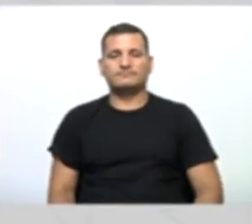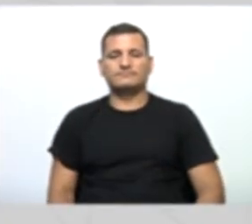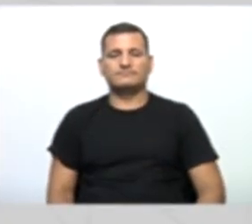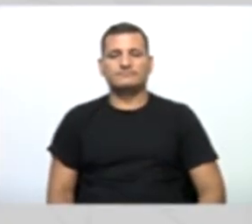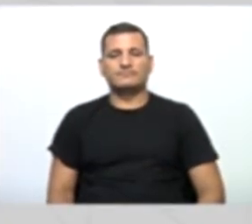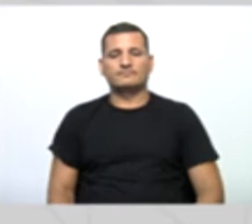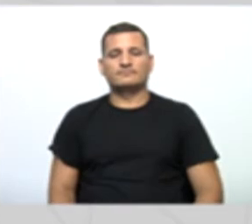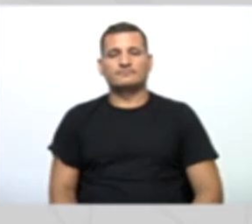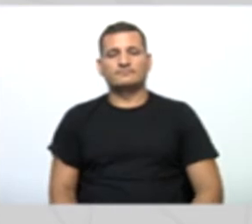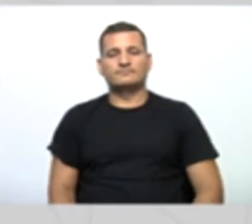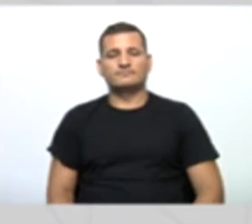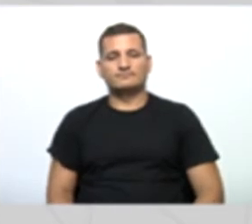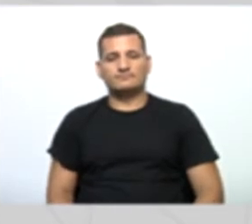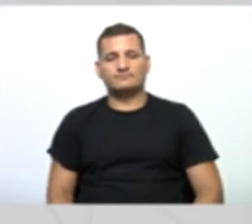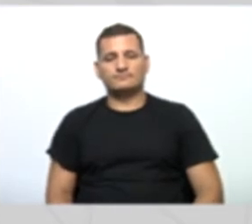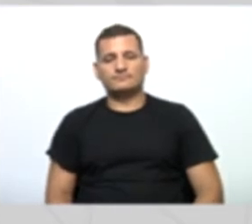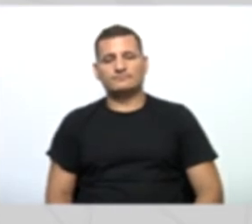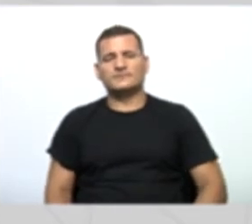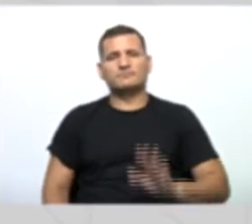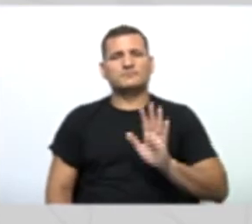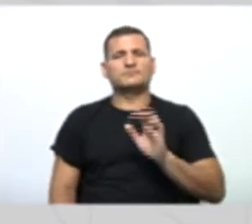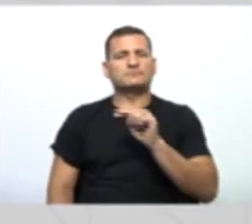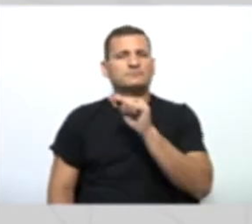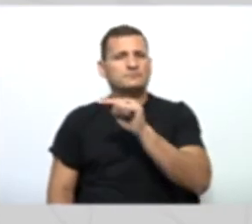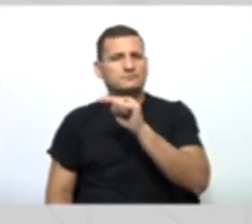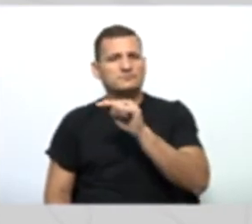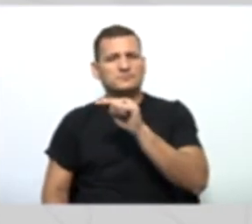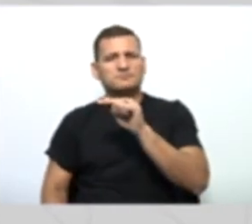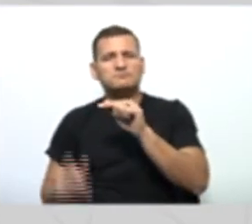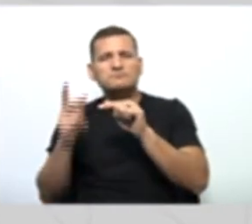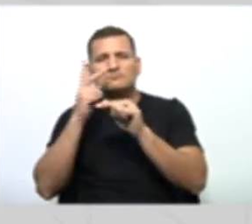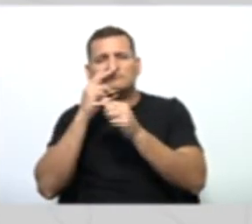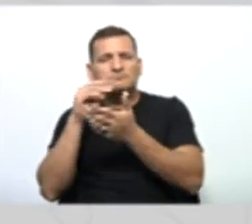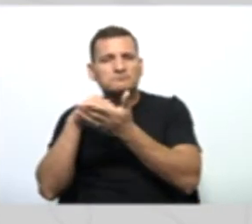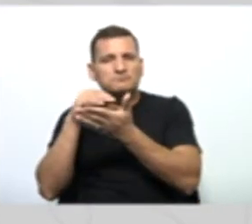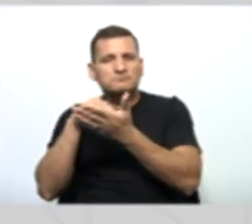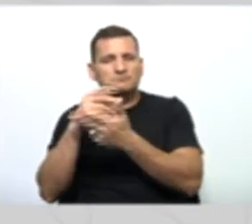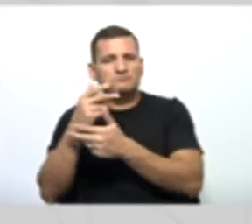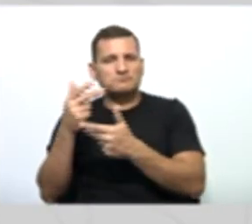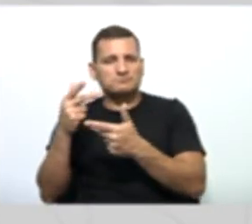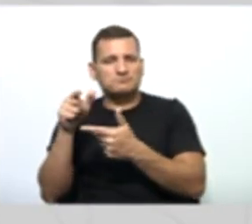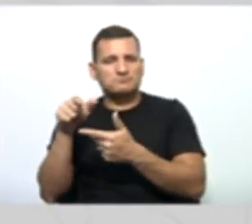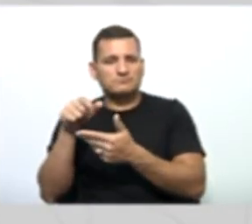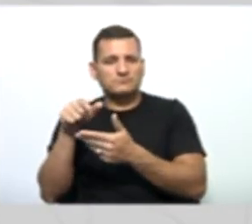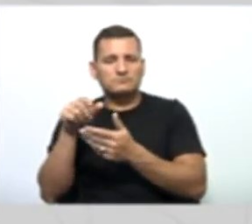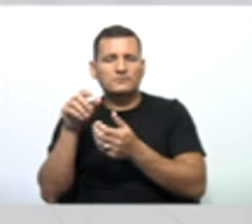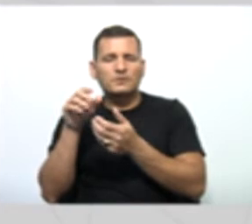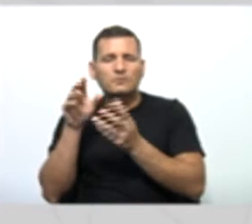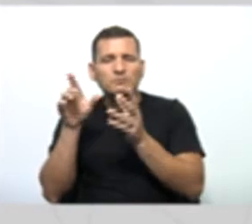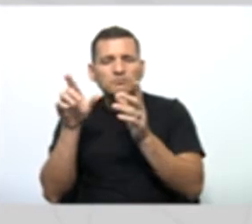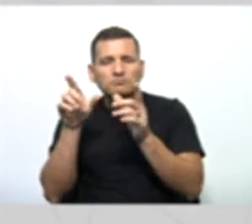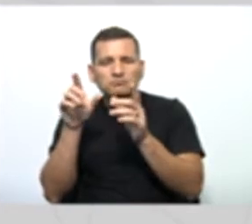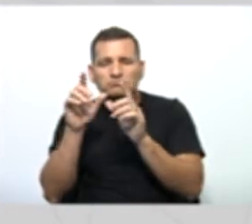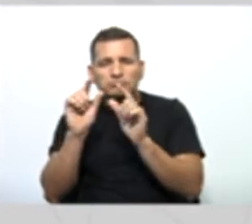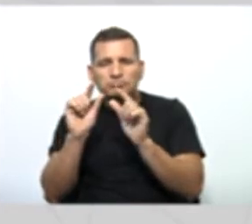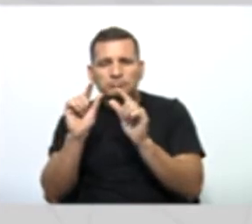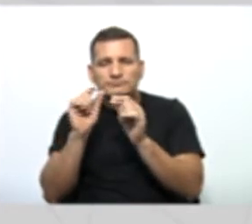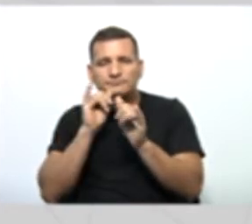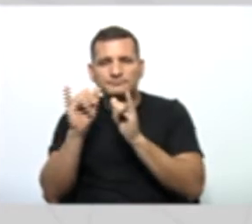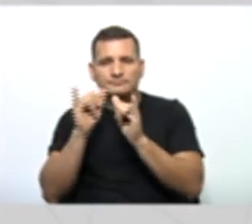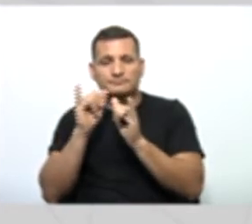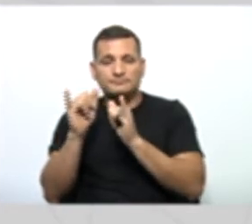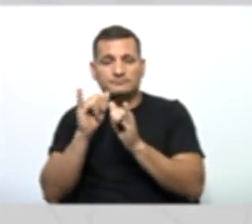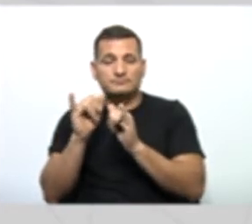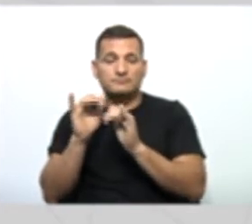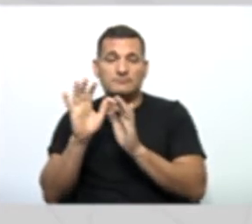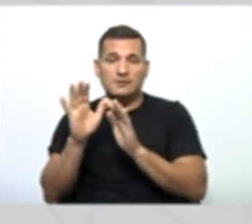Luiz, mas esse layout tá cru, né? Tá cru. Como assim cru? Ele tem poucas informações, mas eu